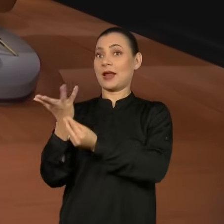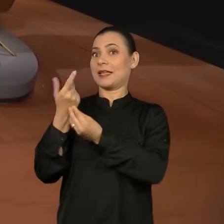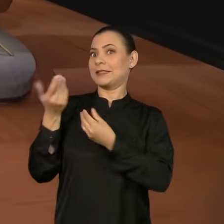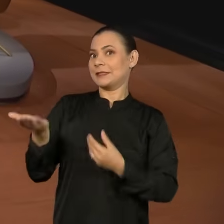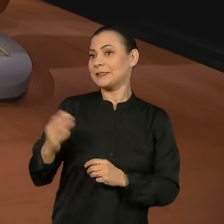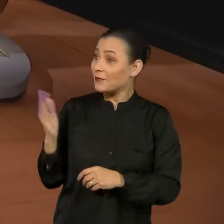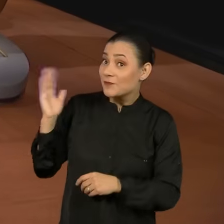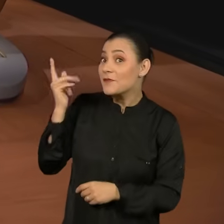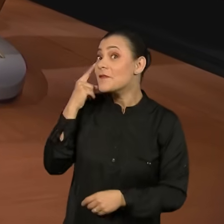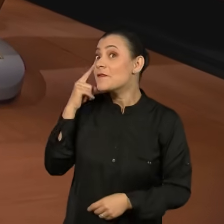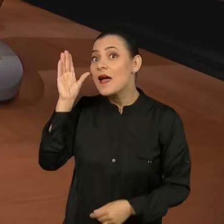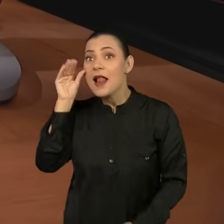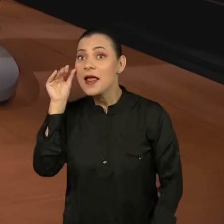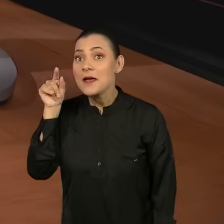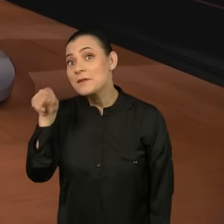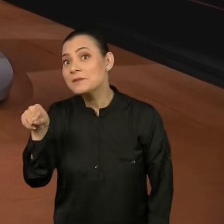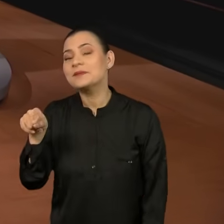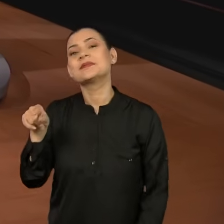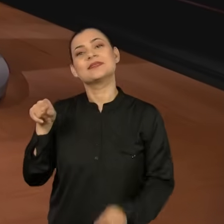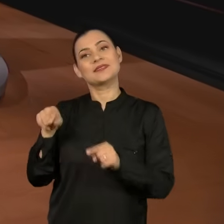dele. É, o quarto do artista.